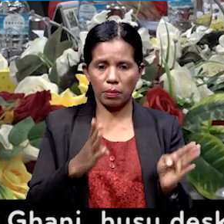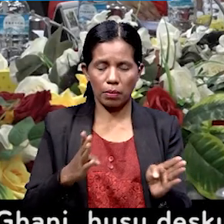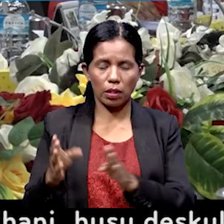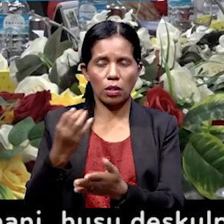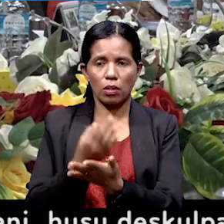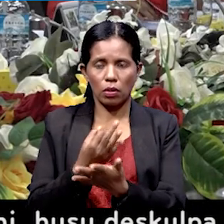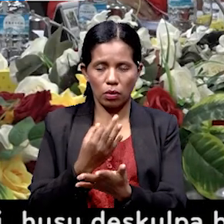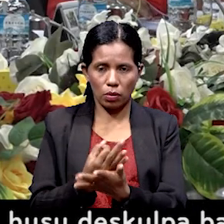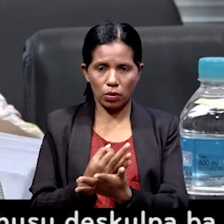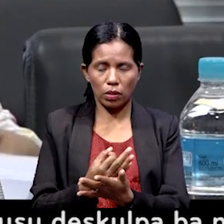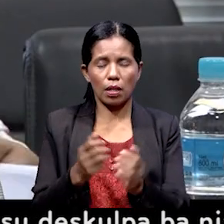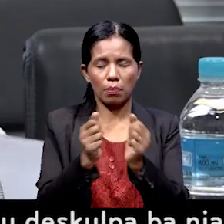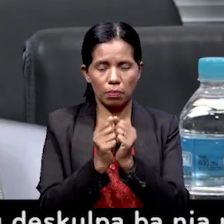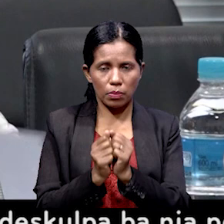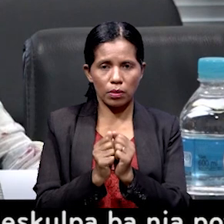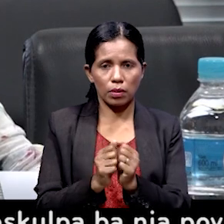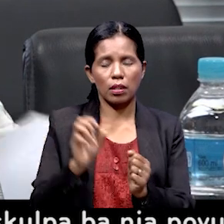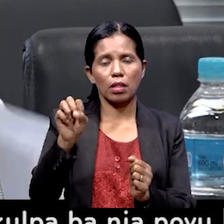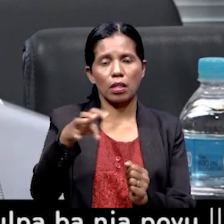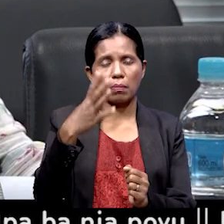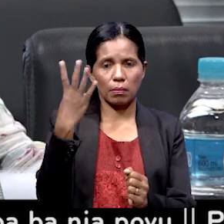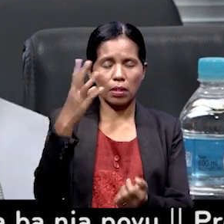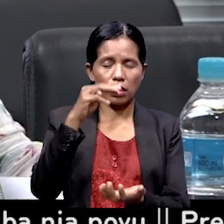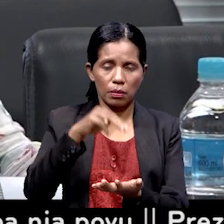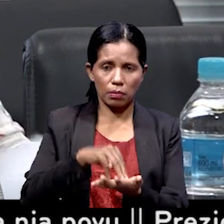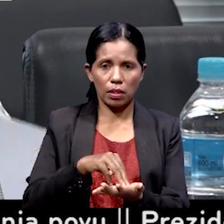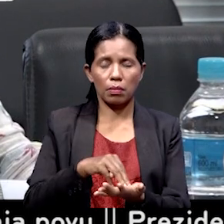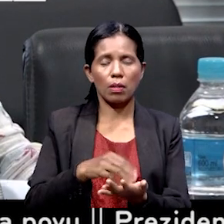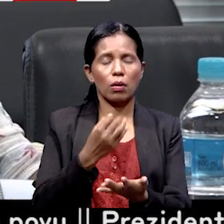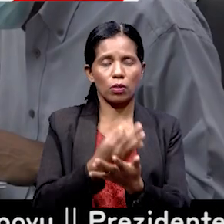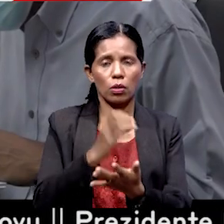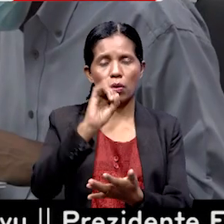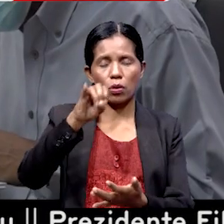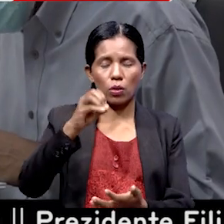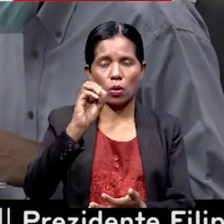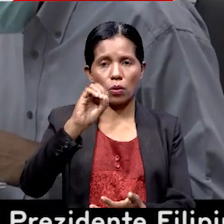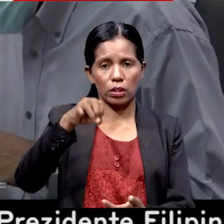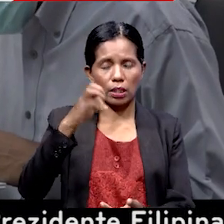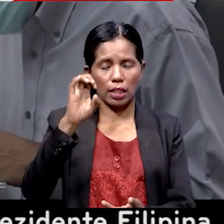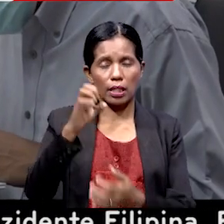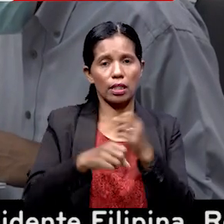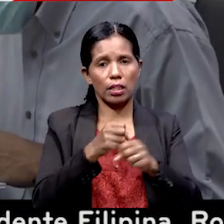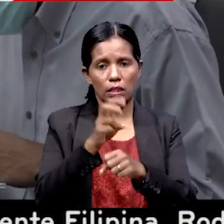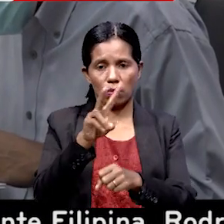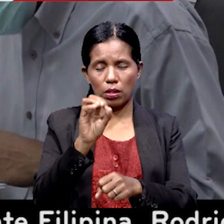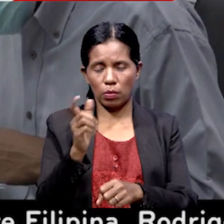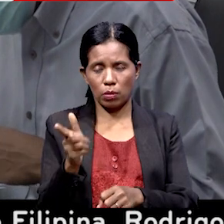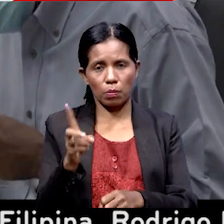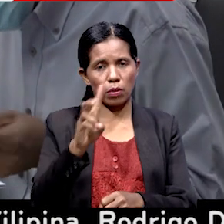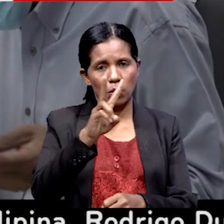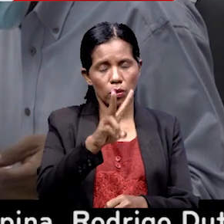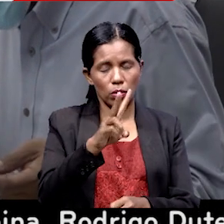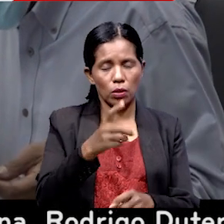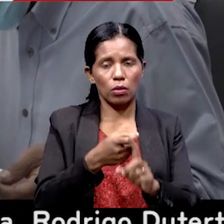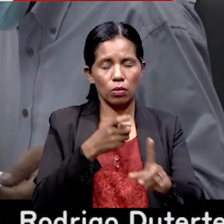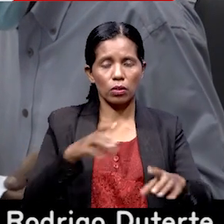orçamento privativo hamutuk tokon sanulo resing hat, ba orçamento geral estado tinang rihung rua ronulo resing rua. Composto de